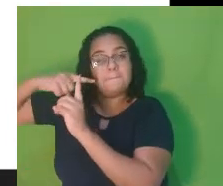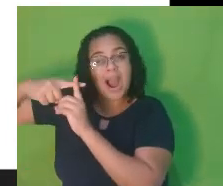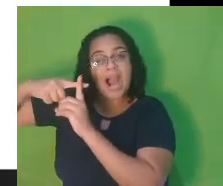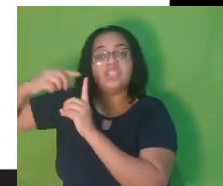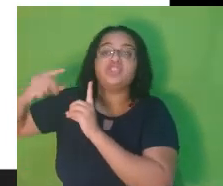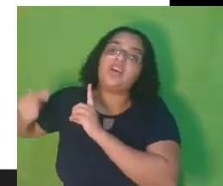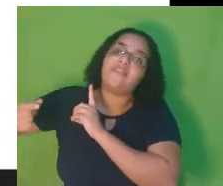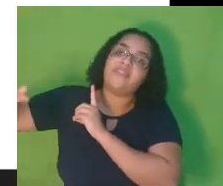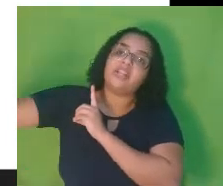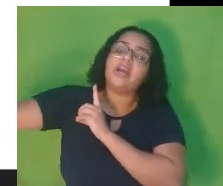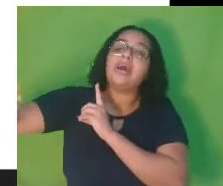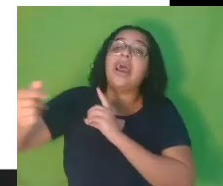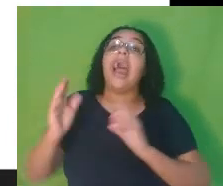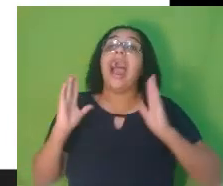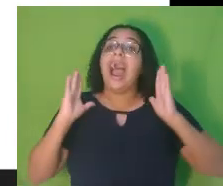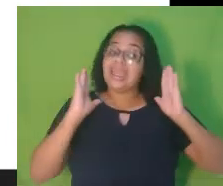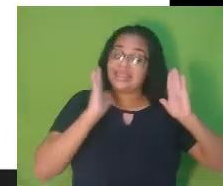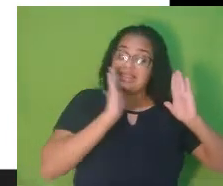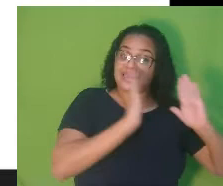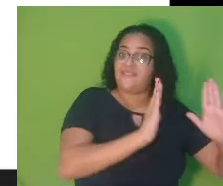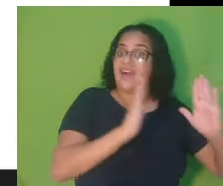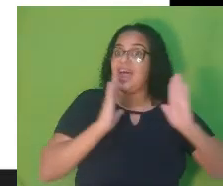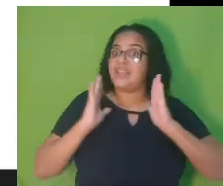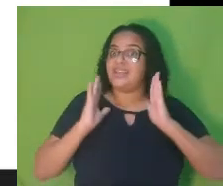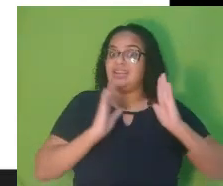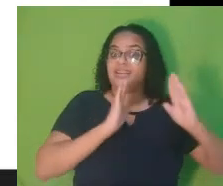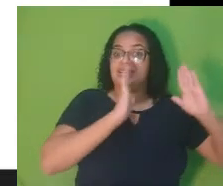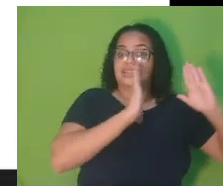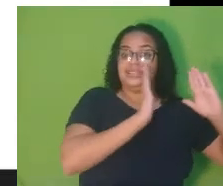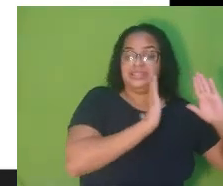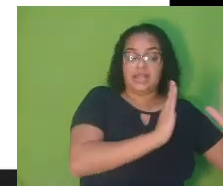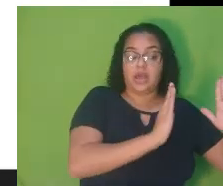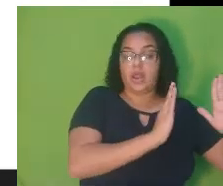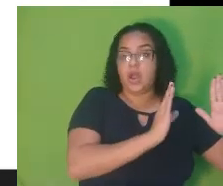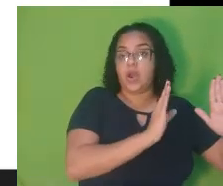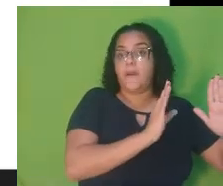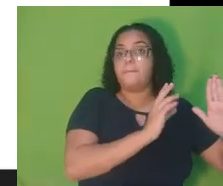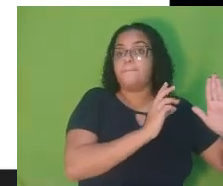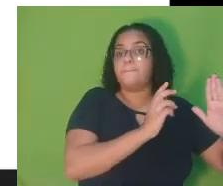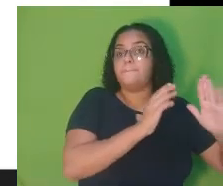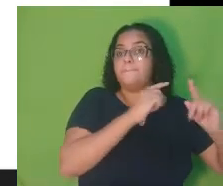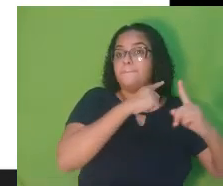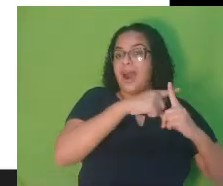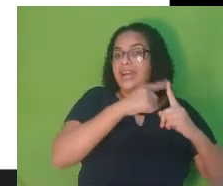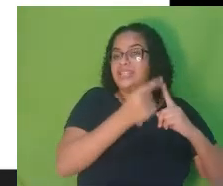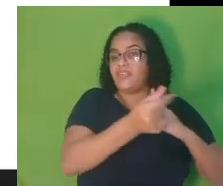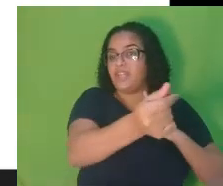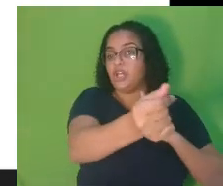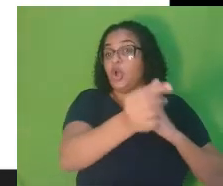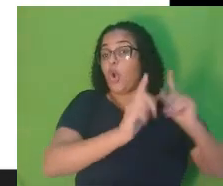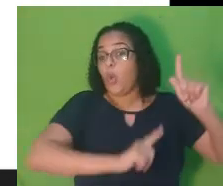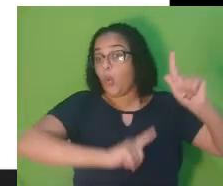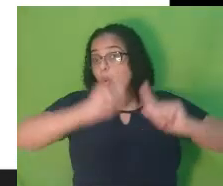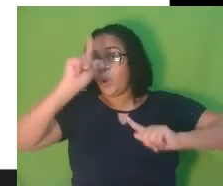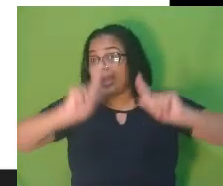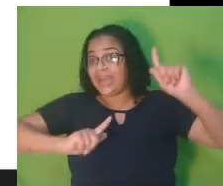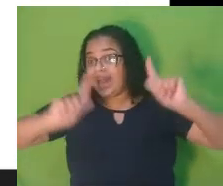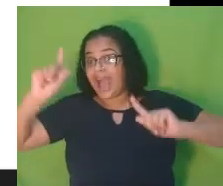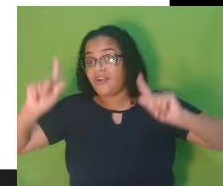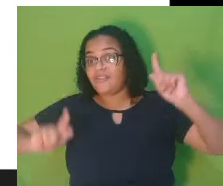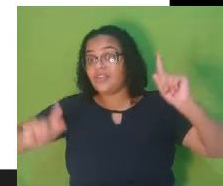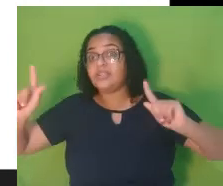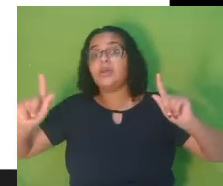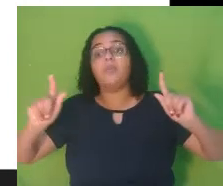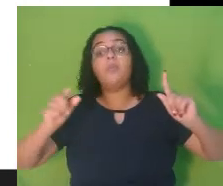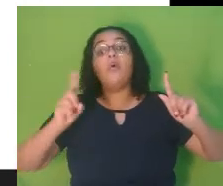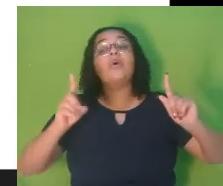Sobre cada um desses intervalos, né, por exemplo, 0 mais infinito, né, o gráfico está sendo